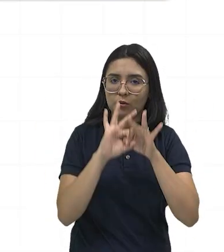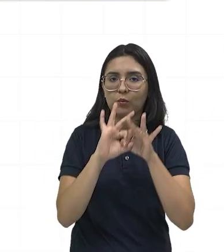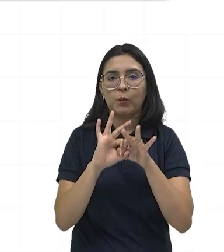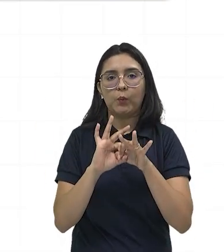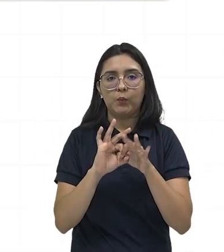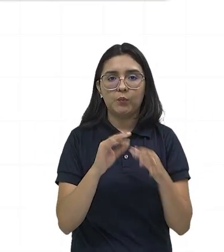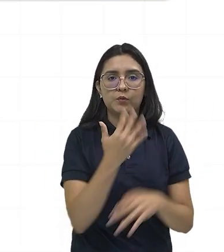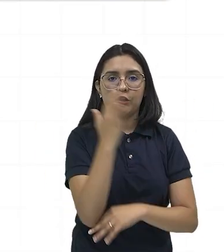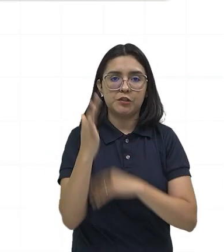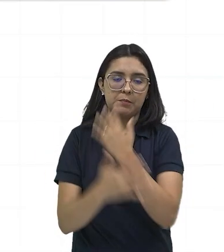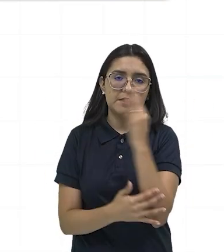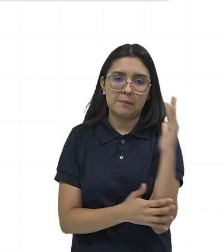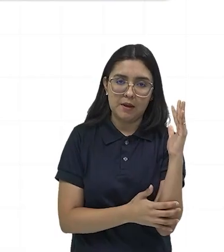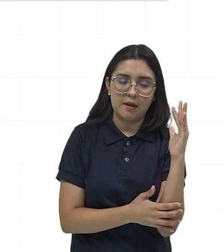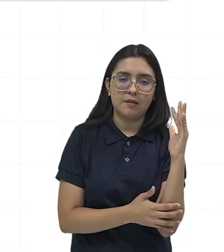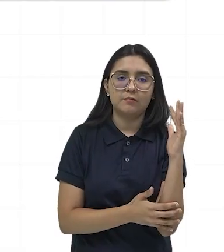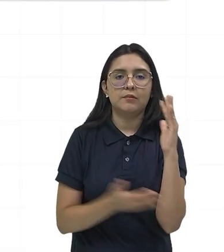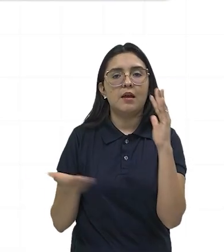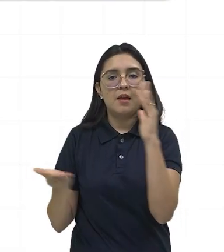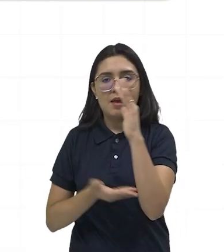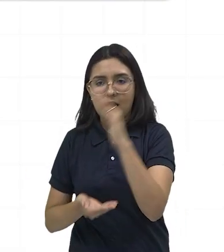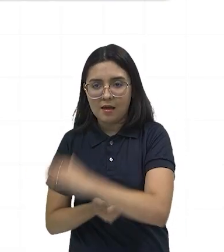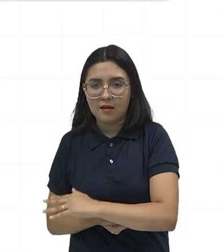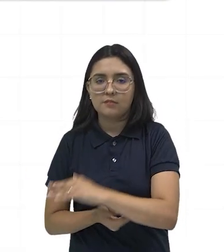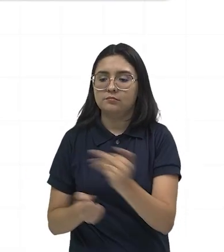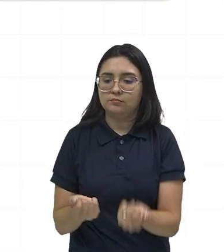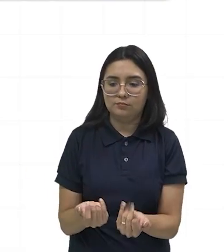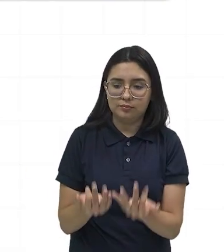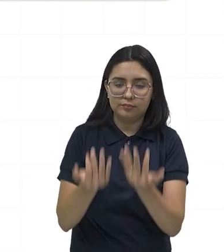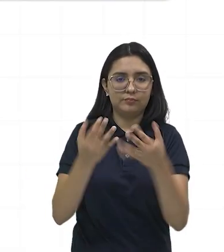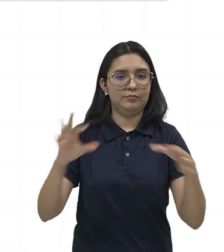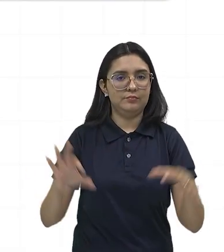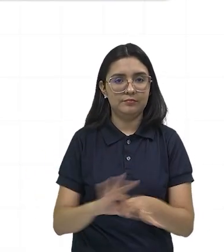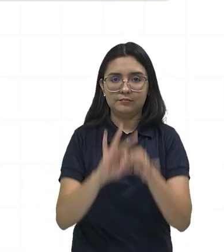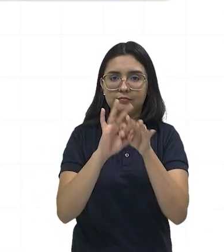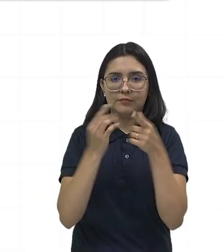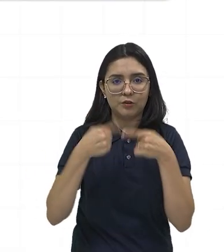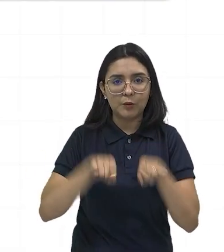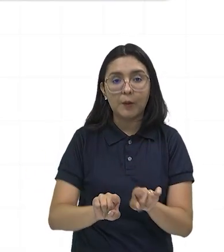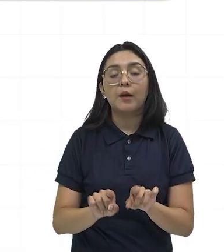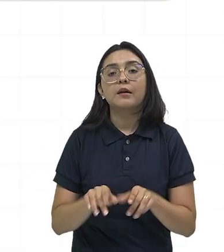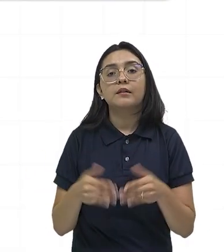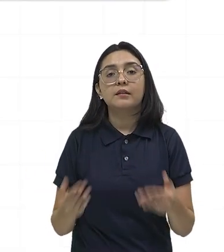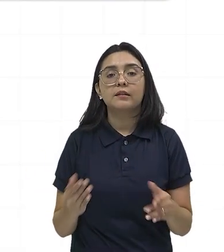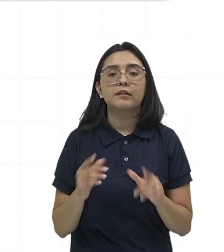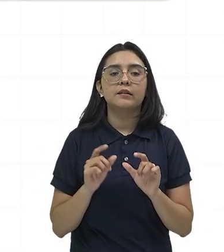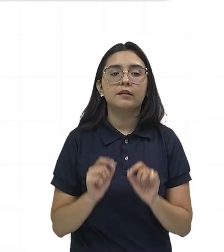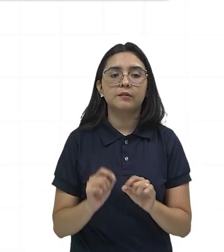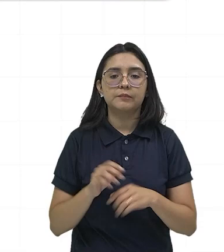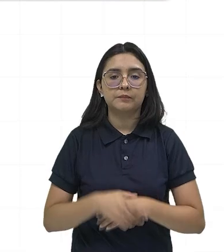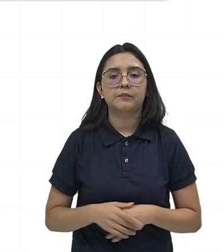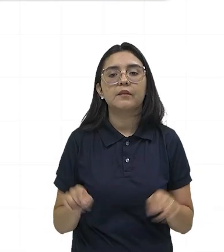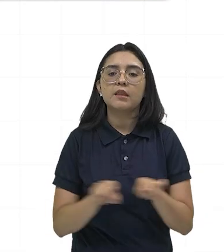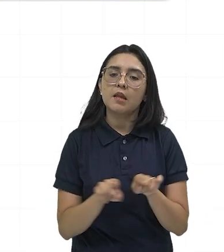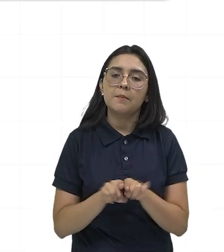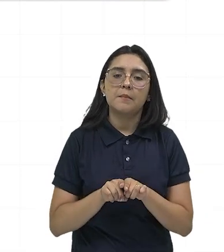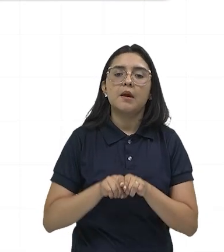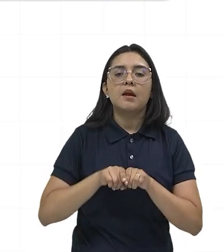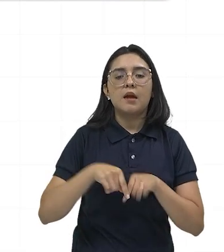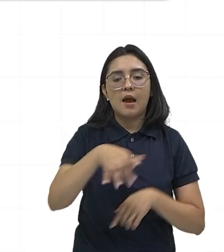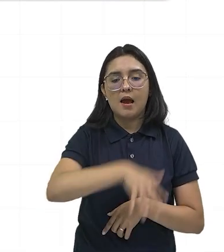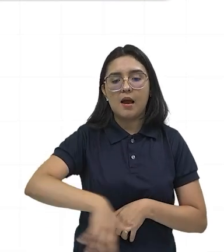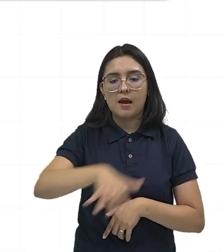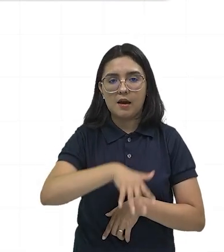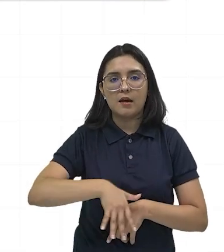né? Normalmente, nós temos aí acontecendo simultaneamente, né? Então, o avanço da fronteira agrícola, olha